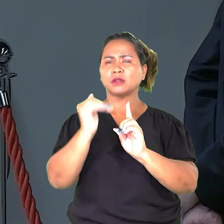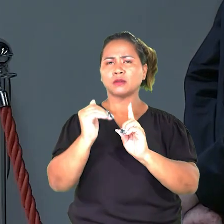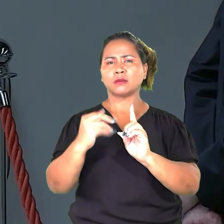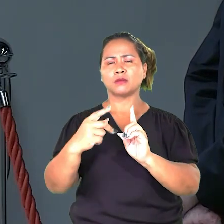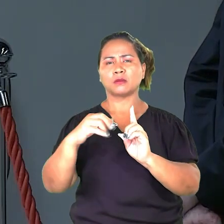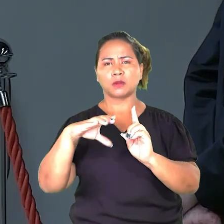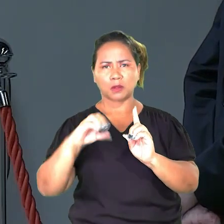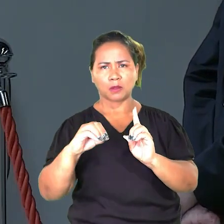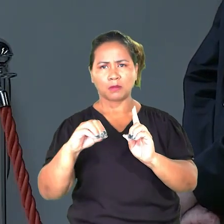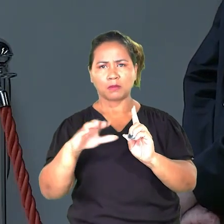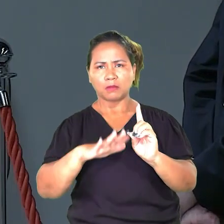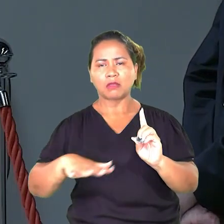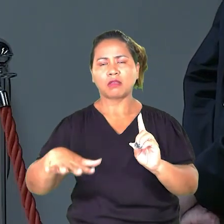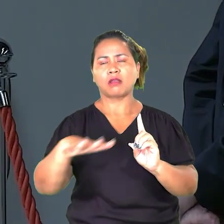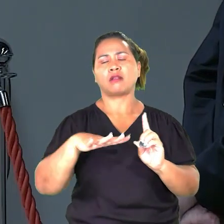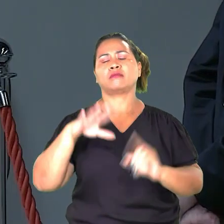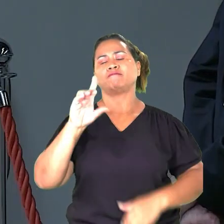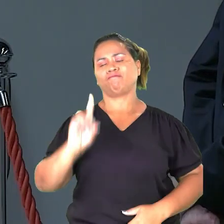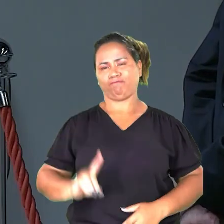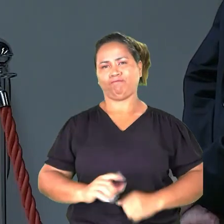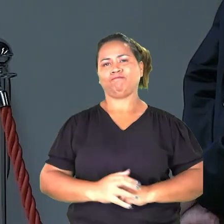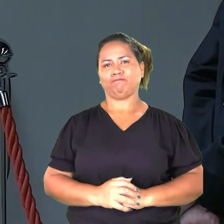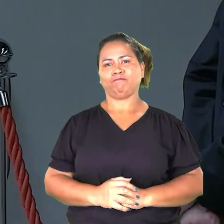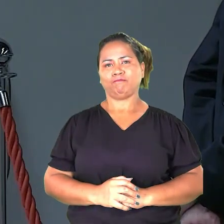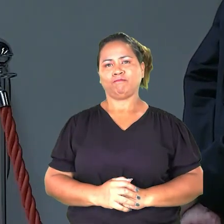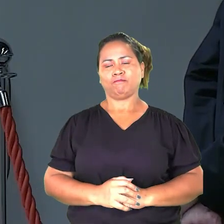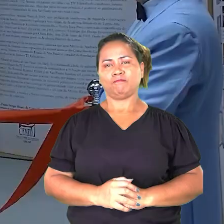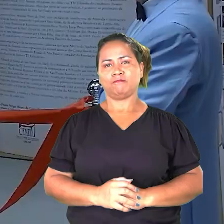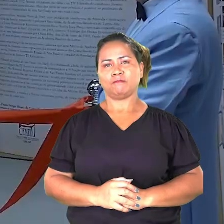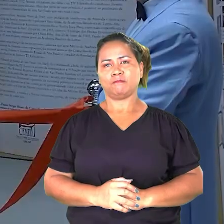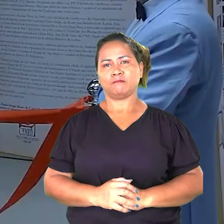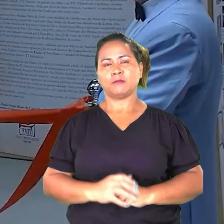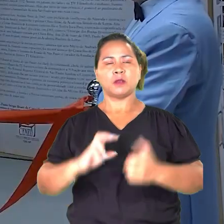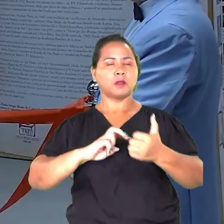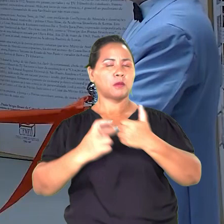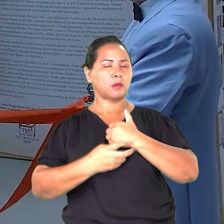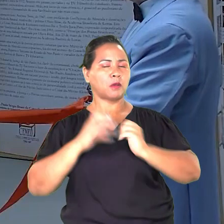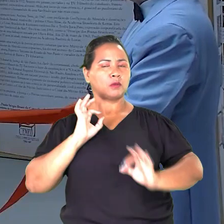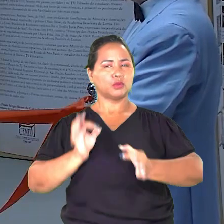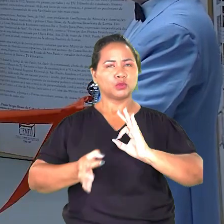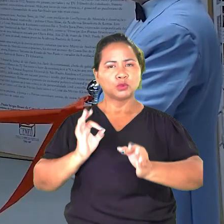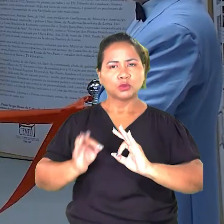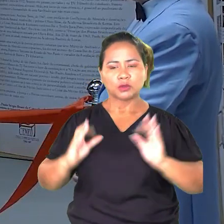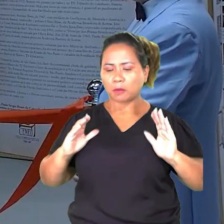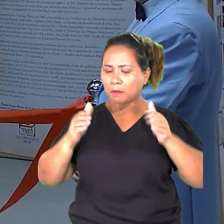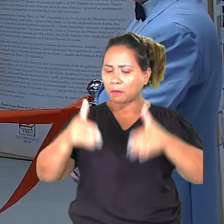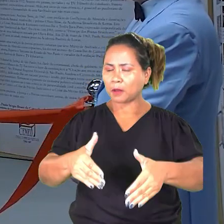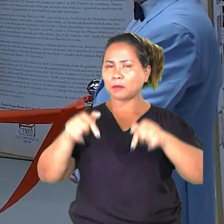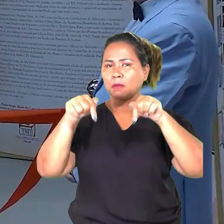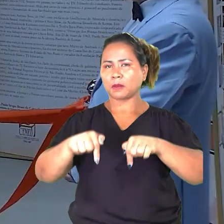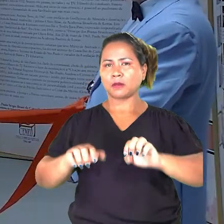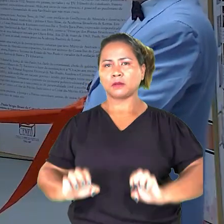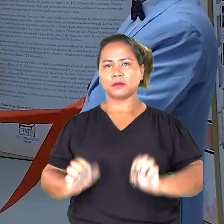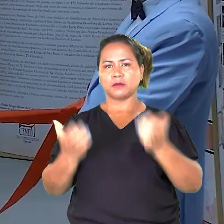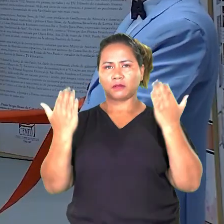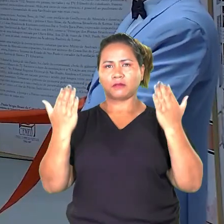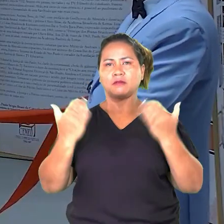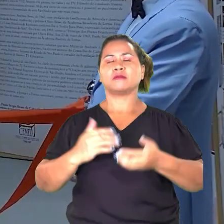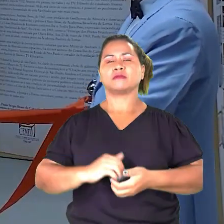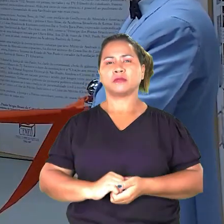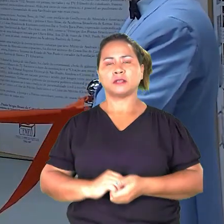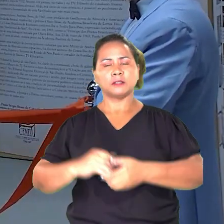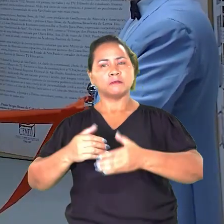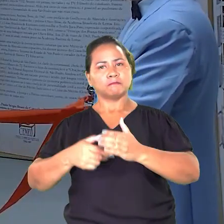honra de trabalhar há muitos e muitos anos na seção de Direito Público. O Tribunal de